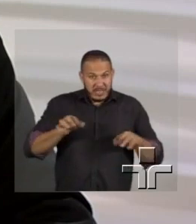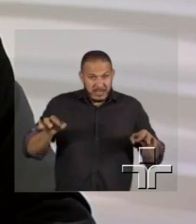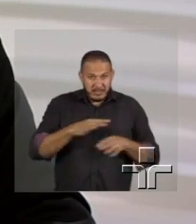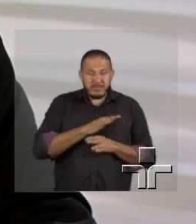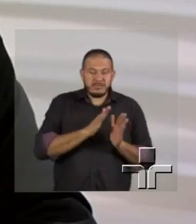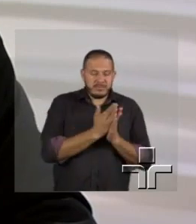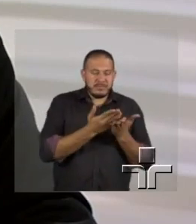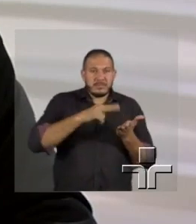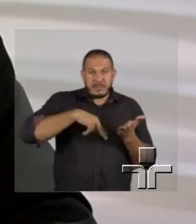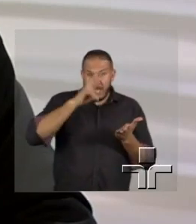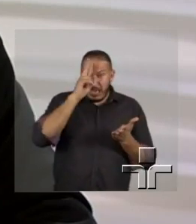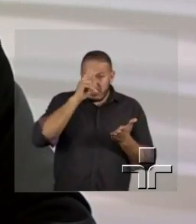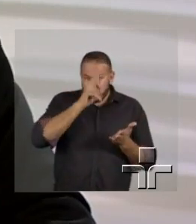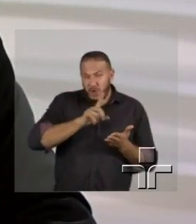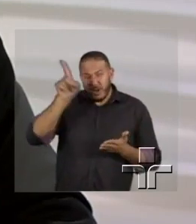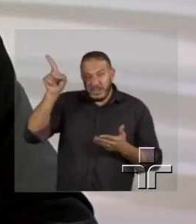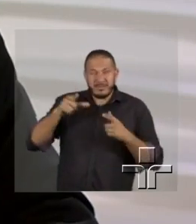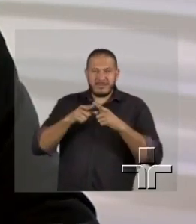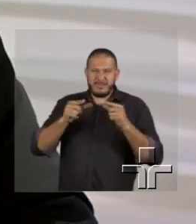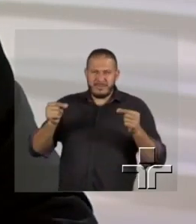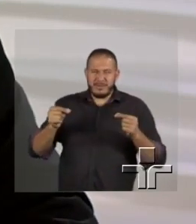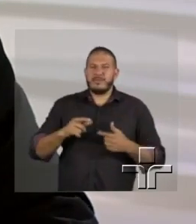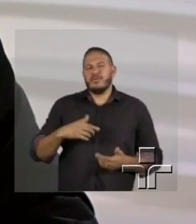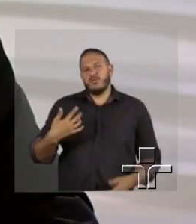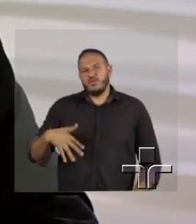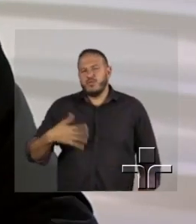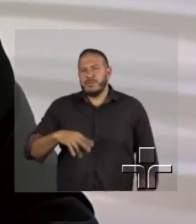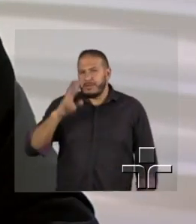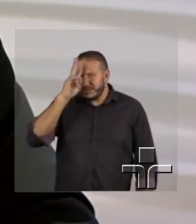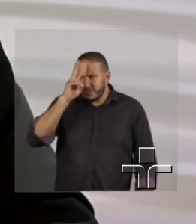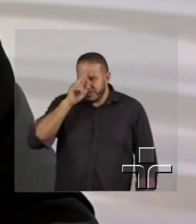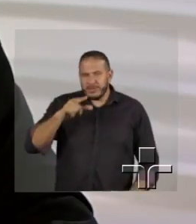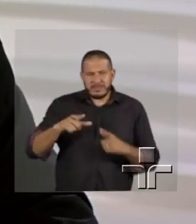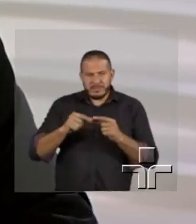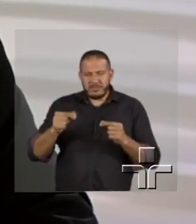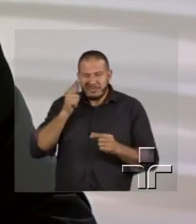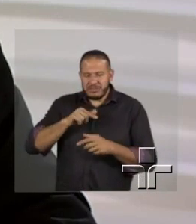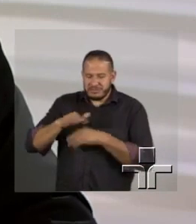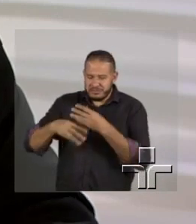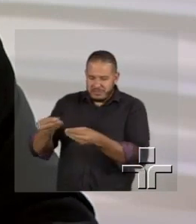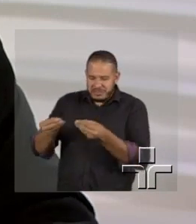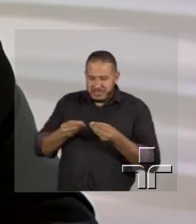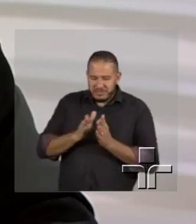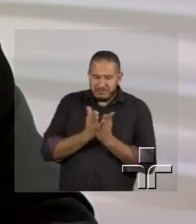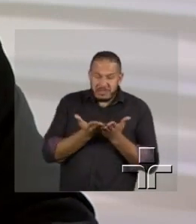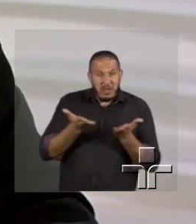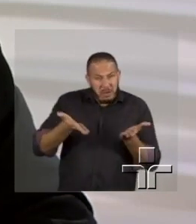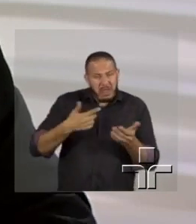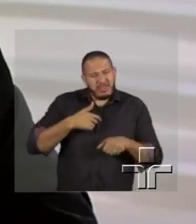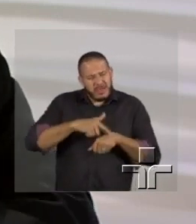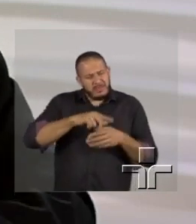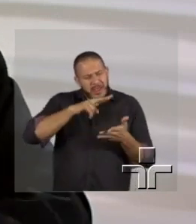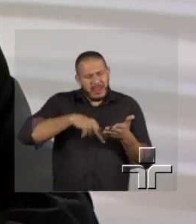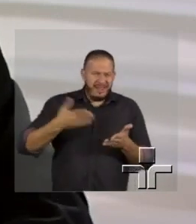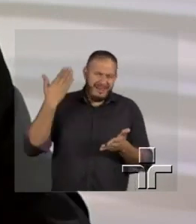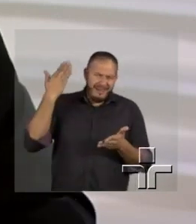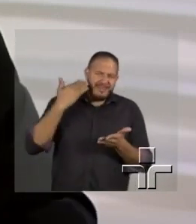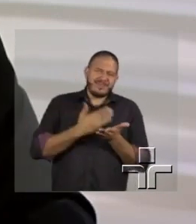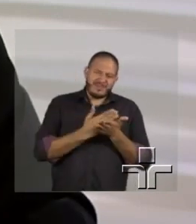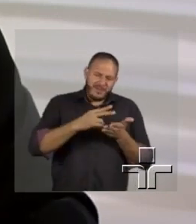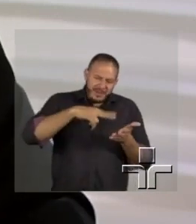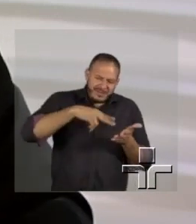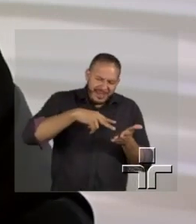tenente. Era o tenente que estava comandando aquela patrulha, não sei. Eu não fui em detalhes naquele caso. Tem um